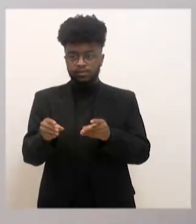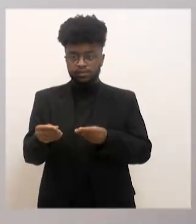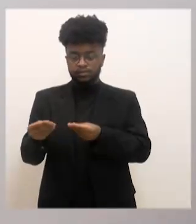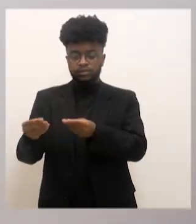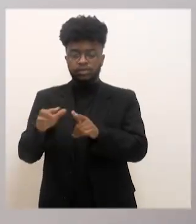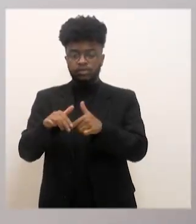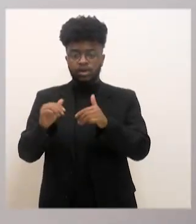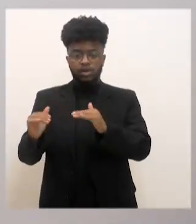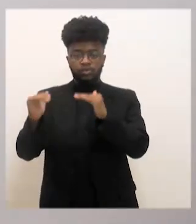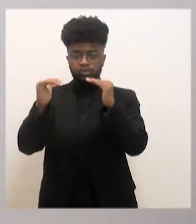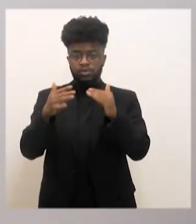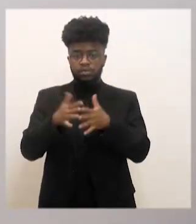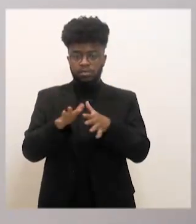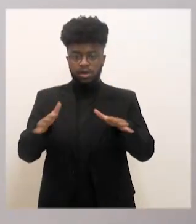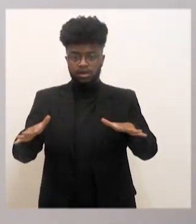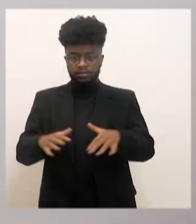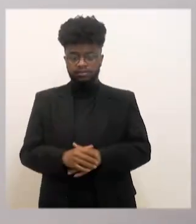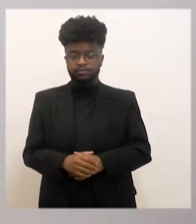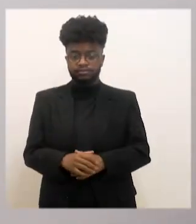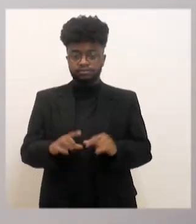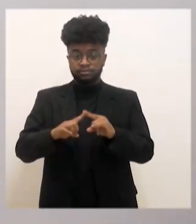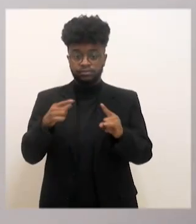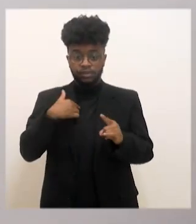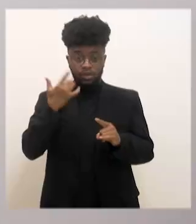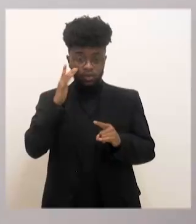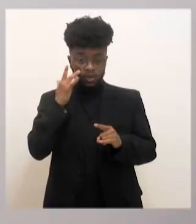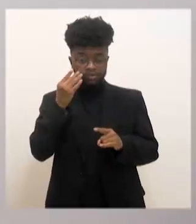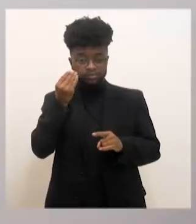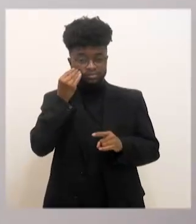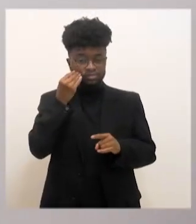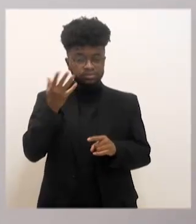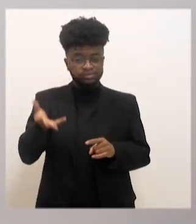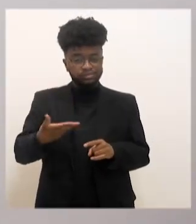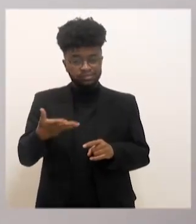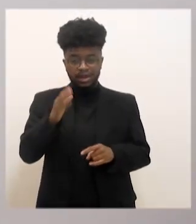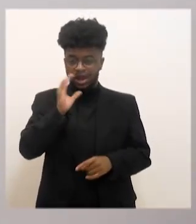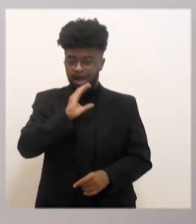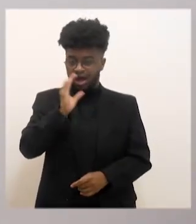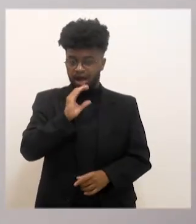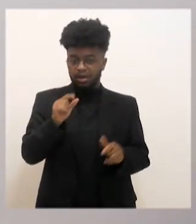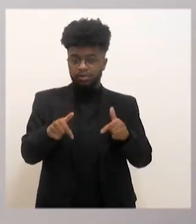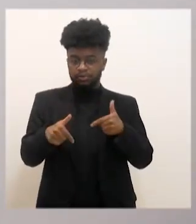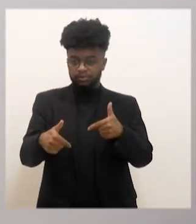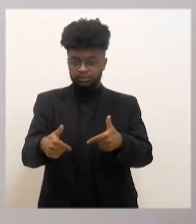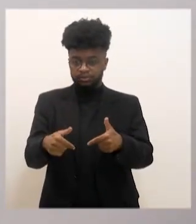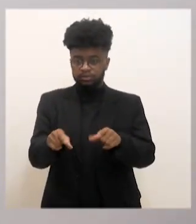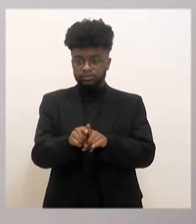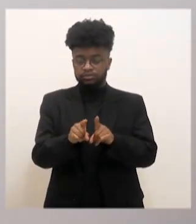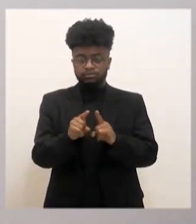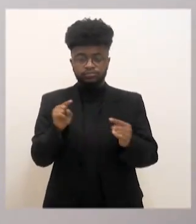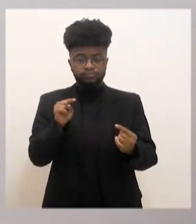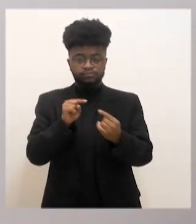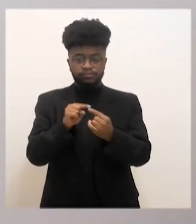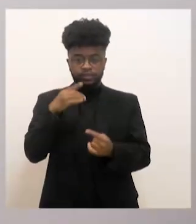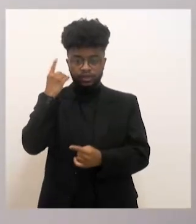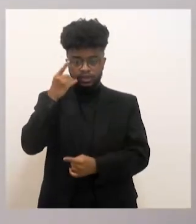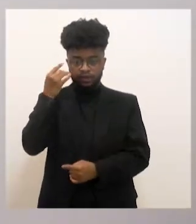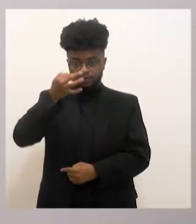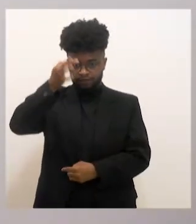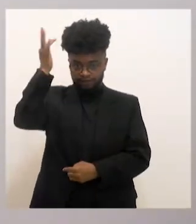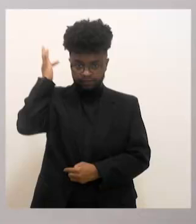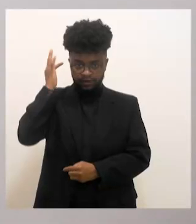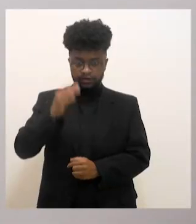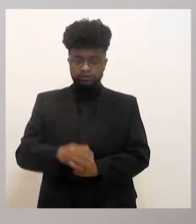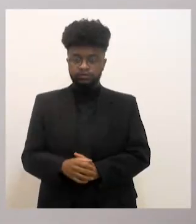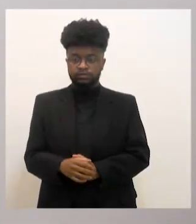Autoridade Marítima. Eu acho que, para ganhar velocidade, na mesma linha do deputado Fred Pacheco,